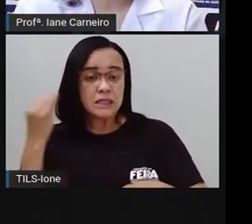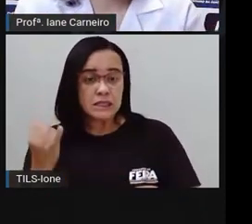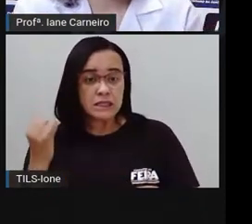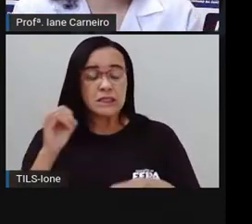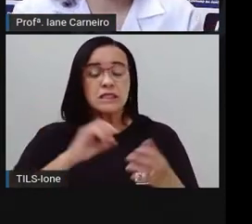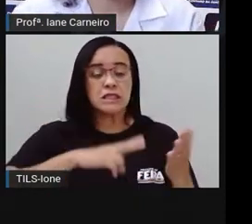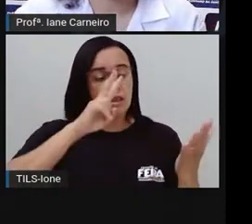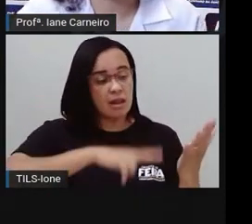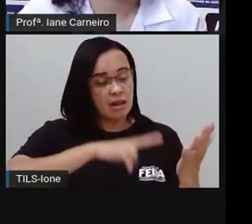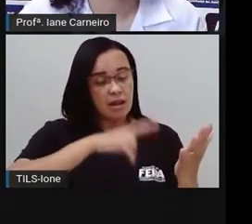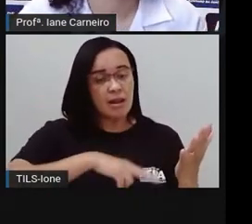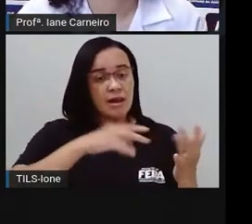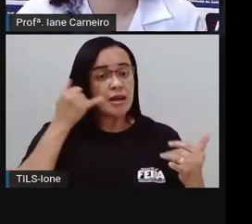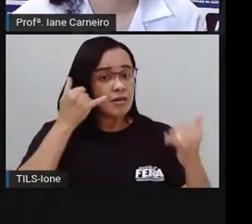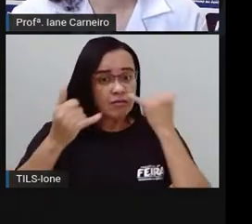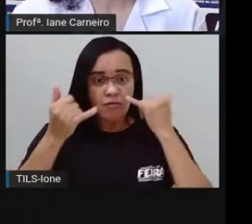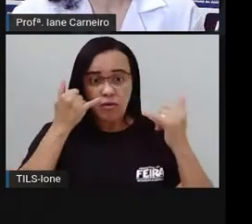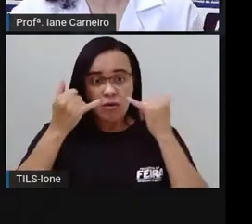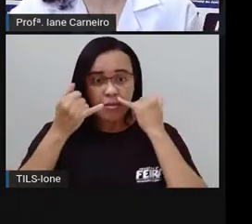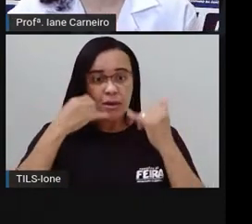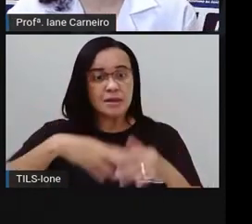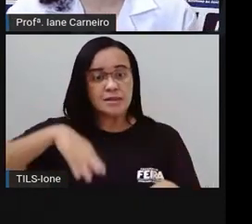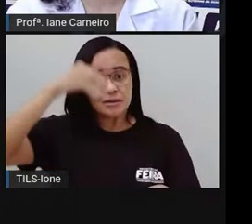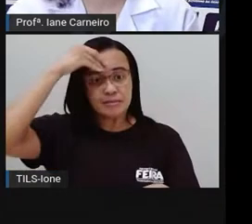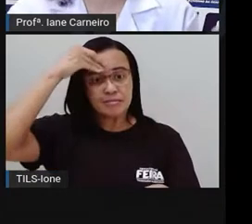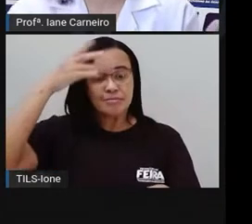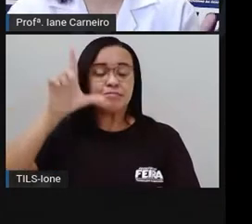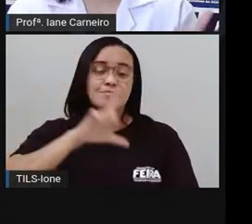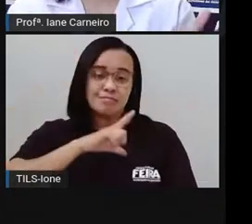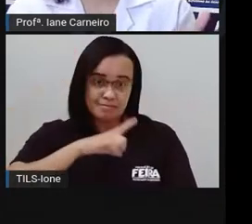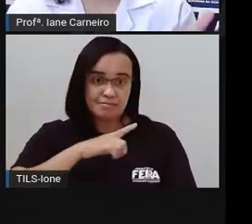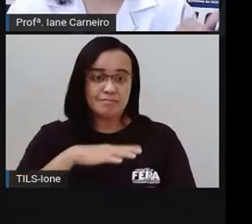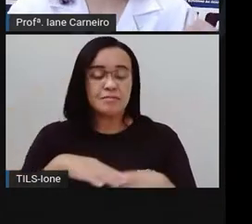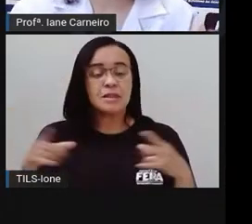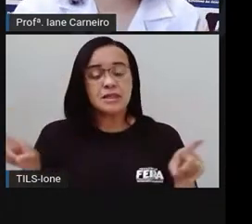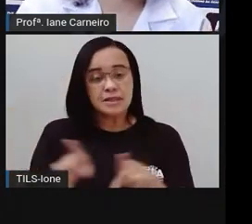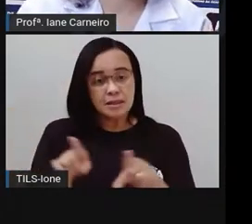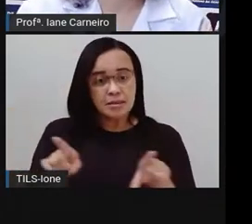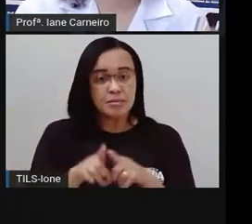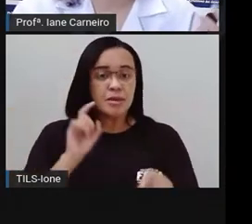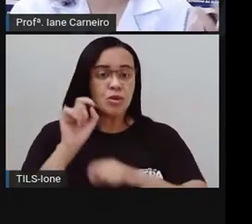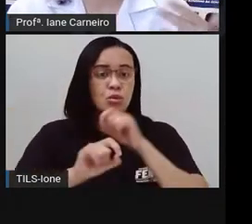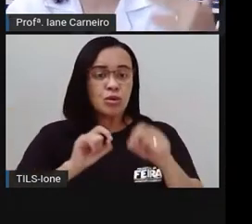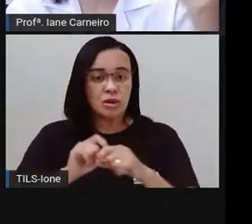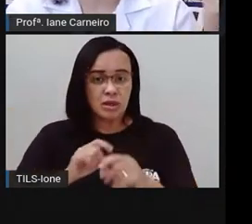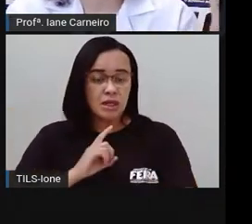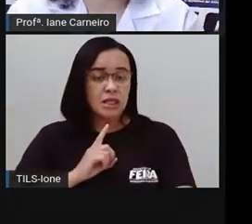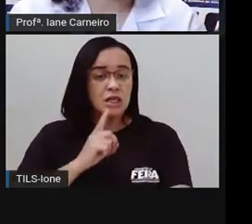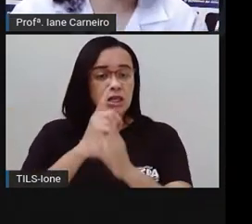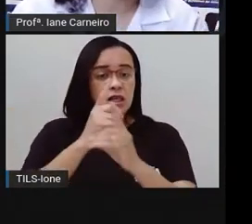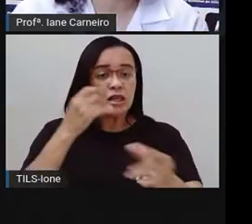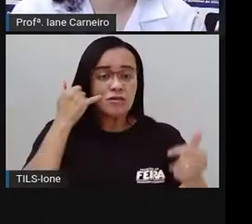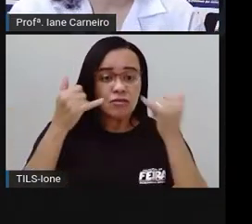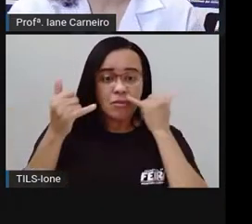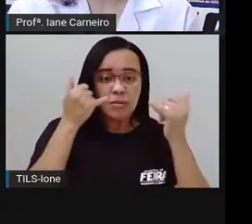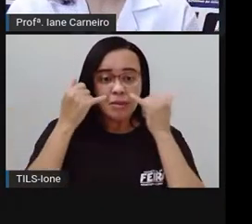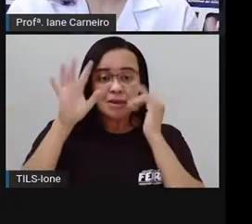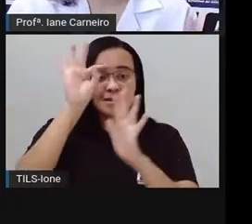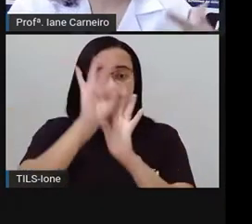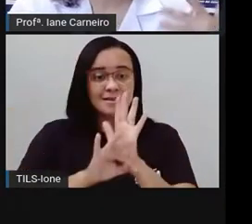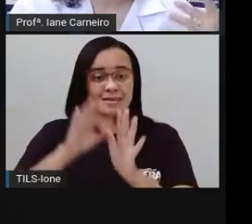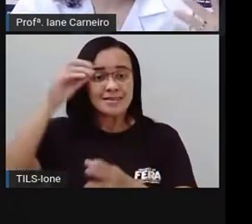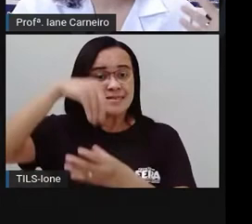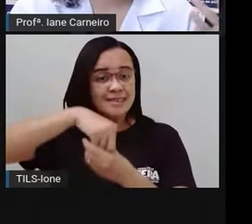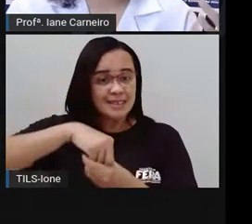informar sobre tudo isso, né? Além disso, vocês também vão localizar essas informações nos textos e